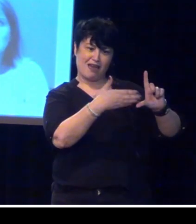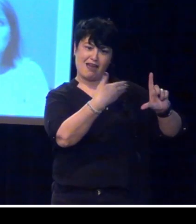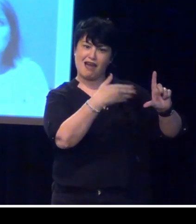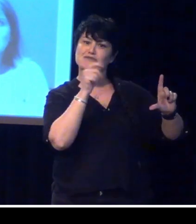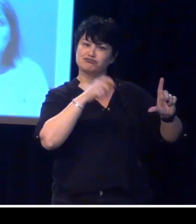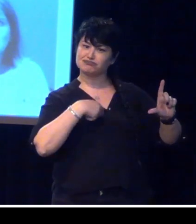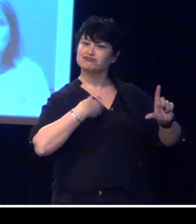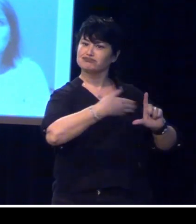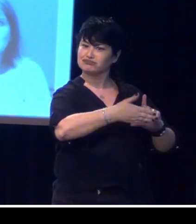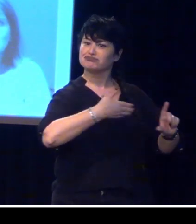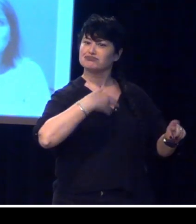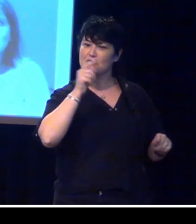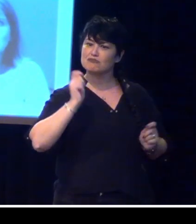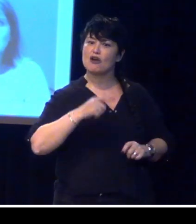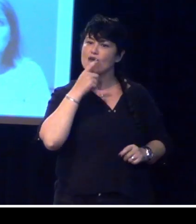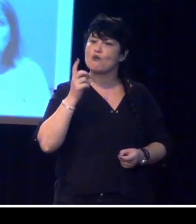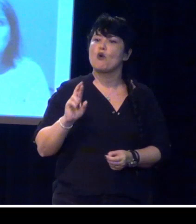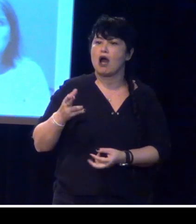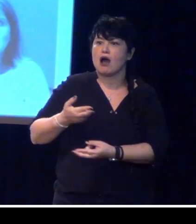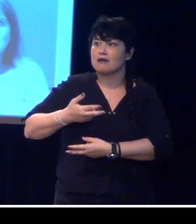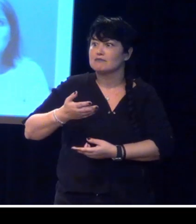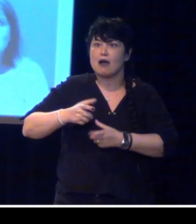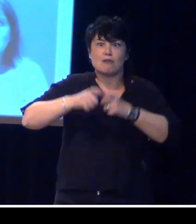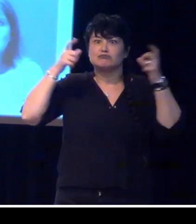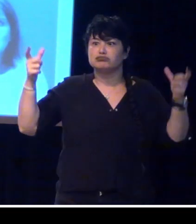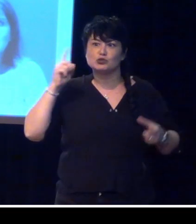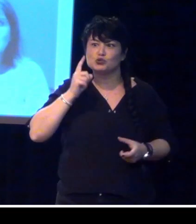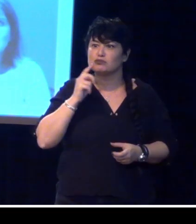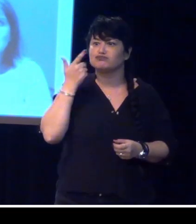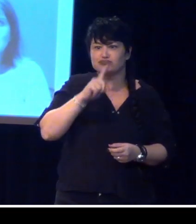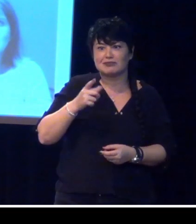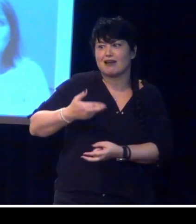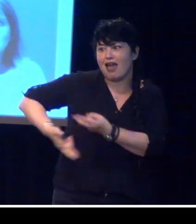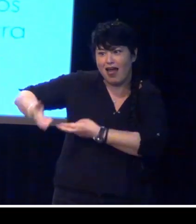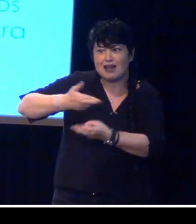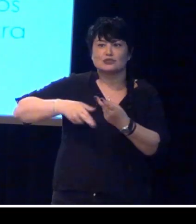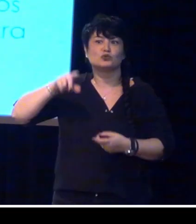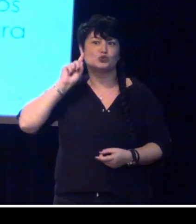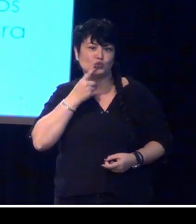ampliou muito a relação dos surdos entre si, dos surdos com os ouvintes. Né?